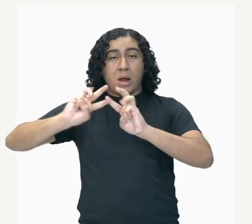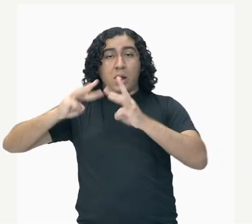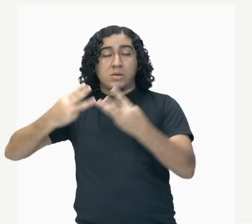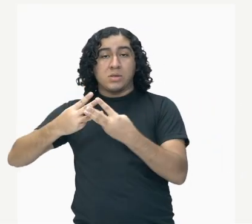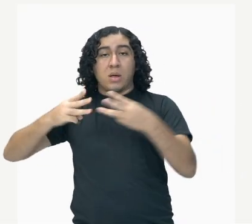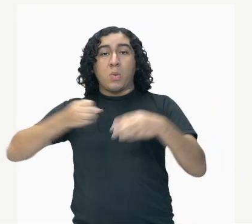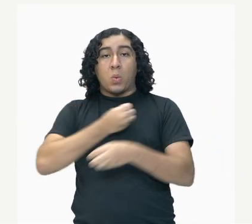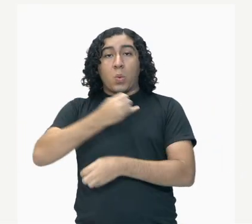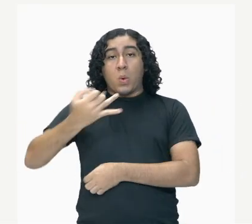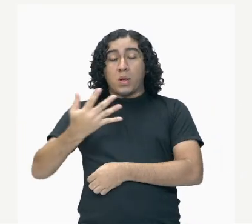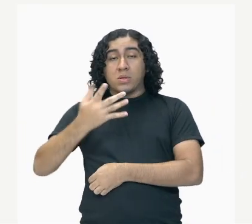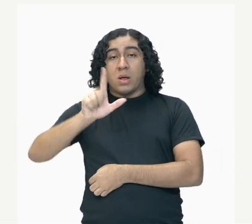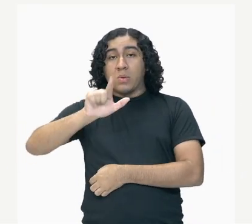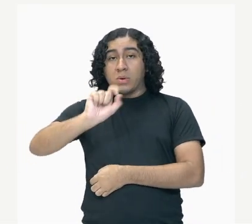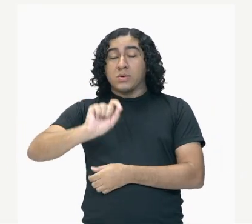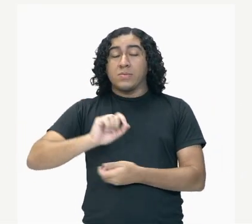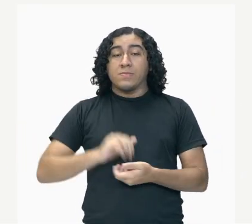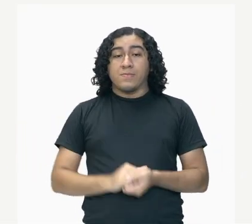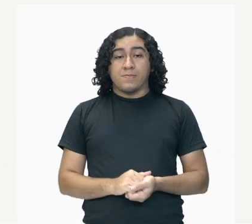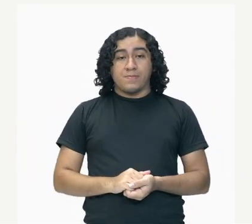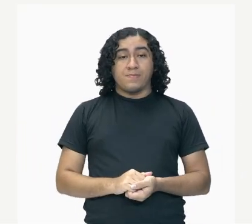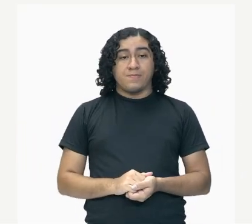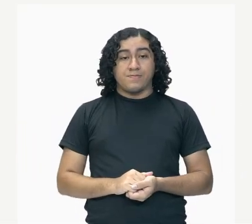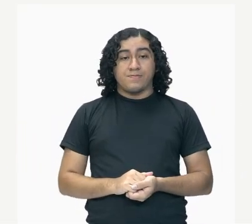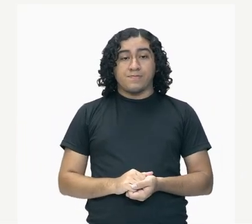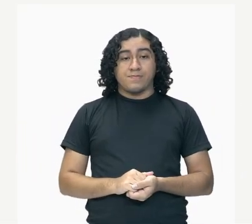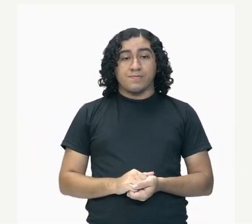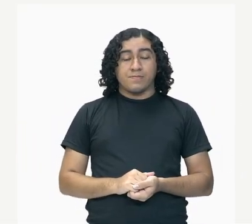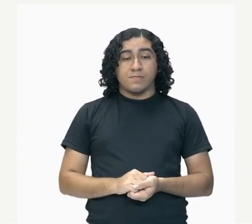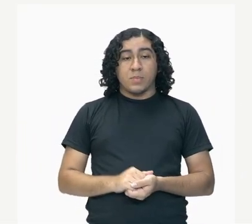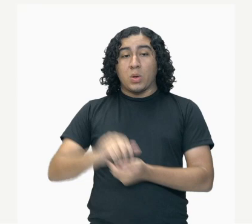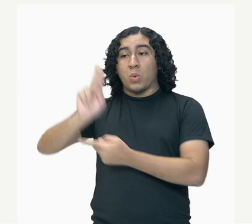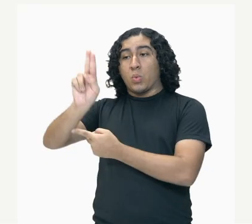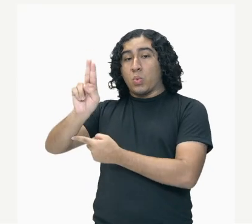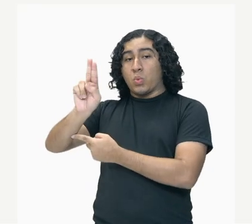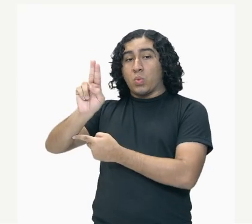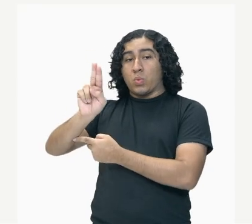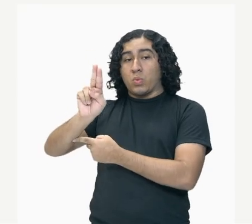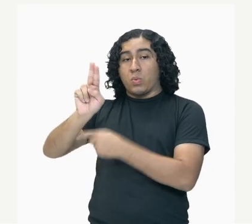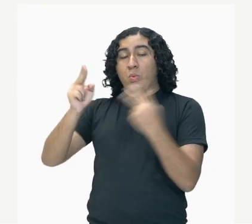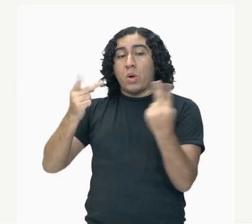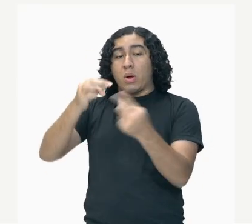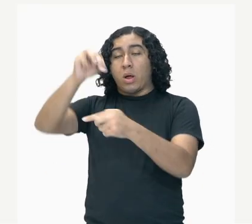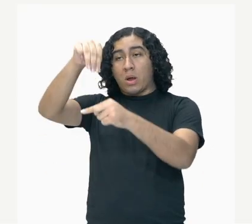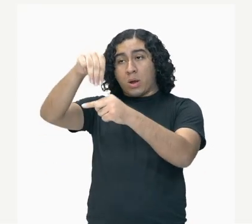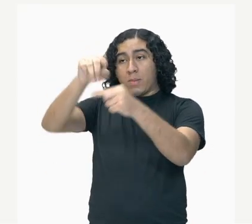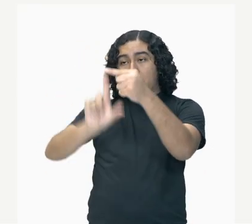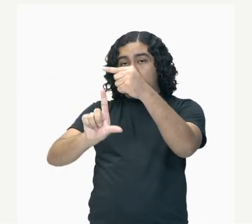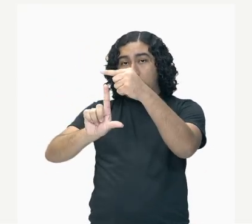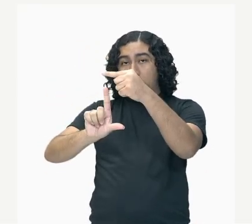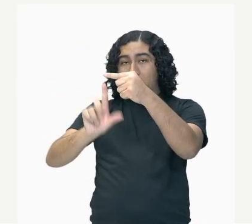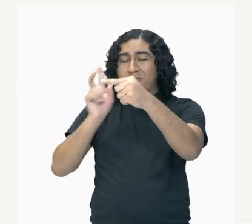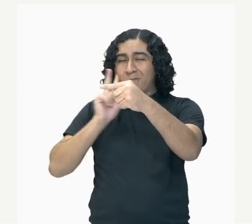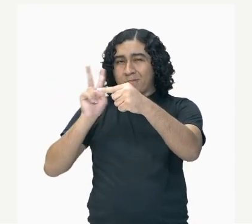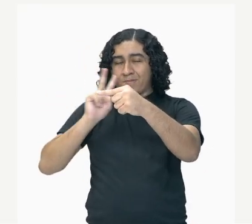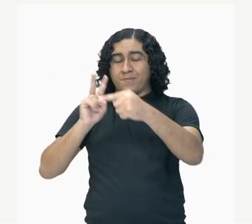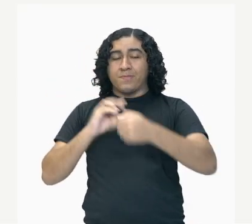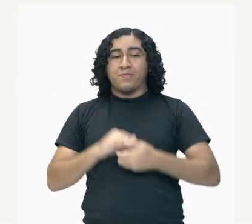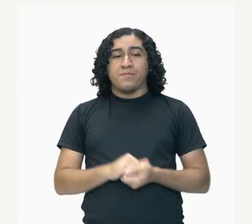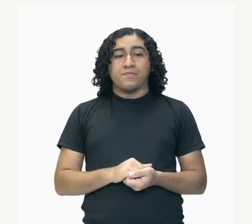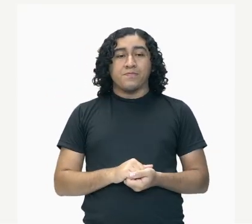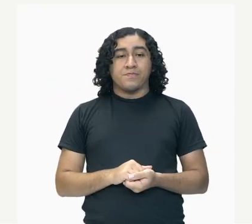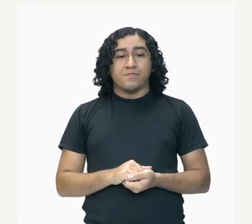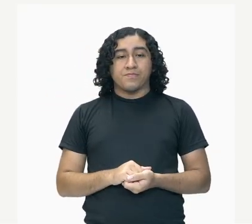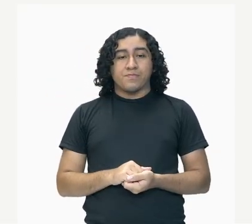é a massa tá aqui ó dividido pelo o comprimento L aqui embaixo e aí Olha eu